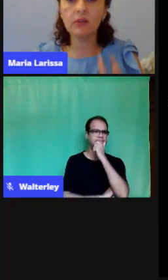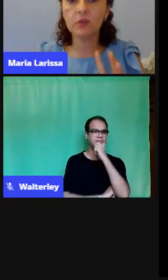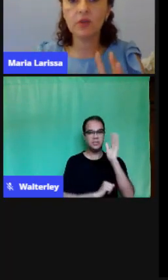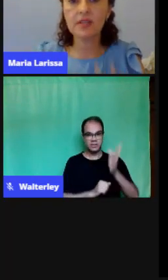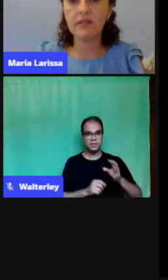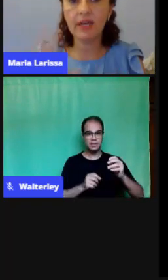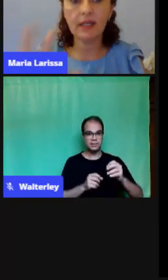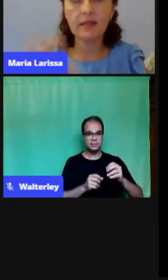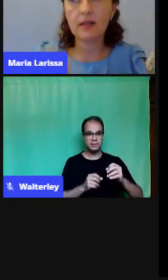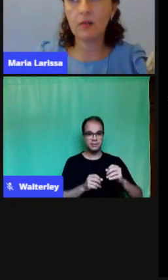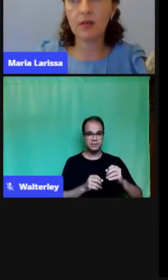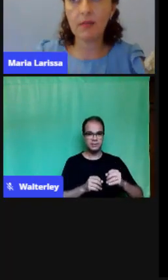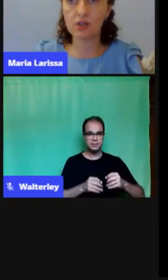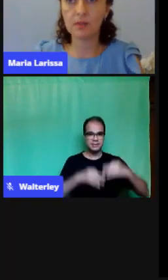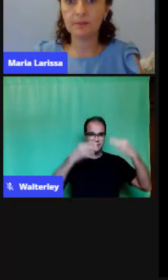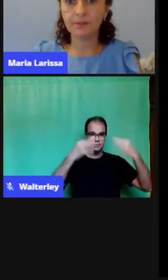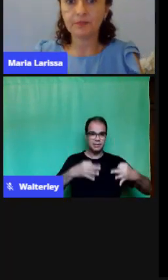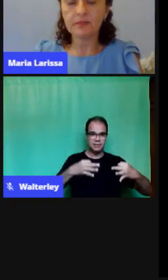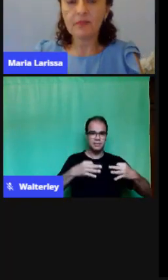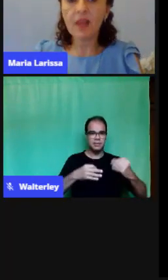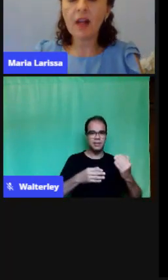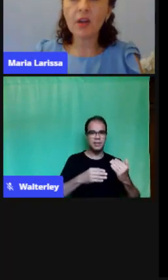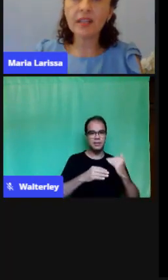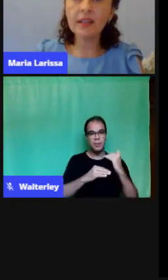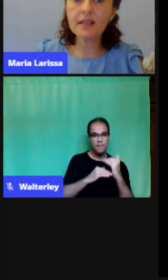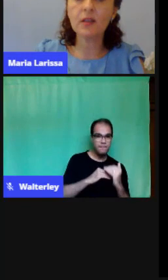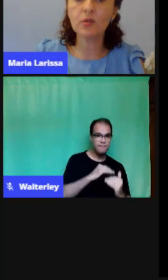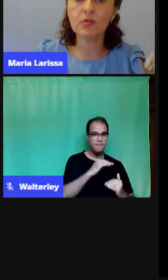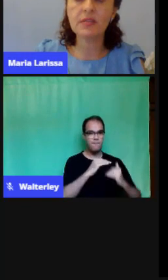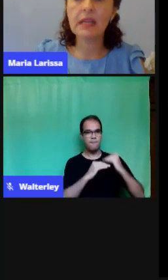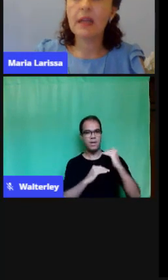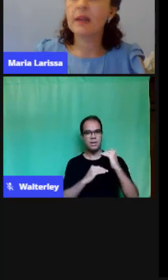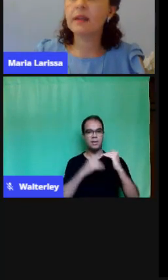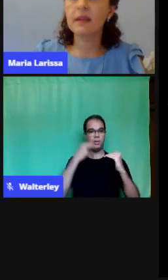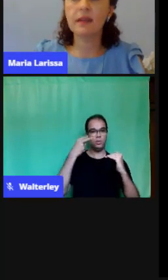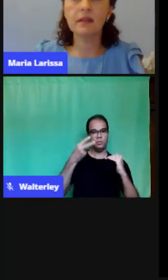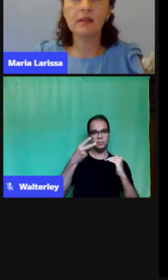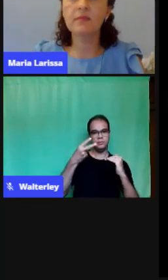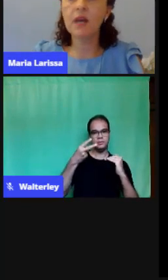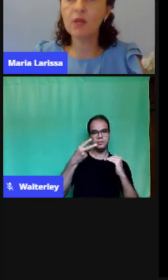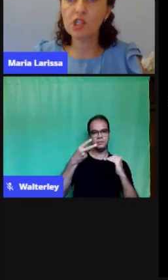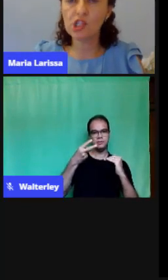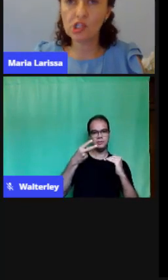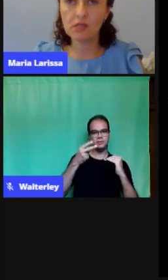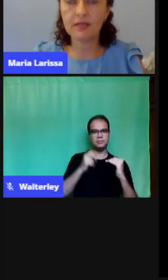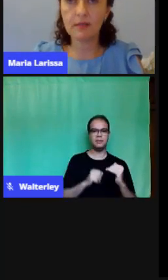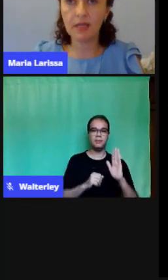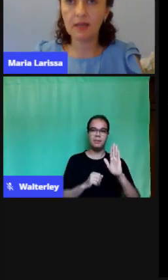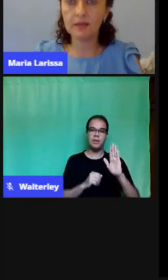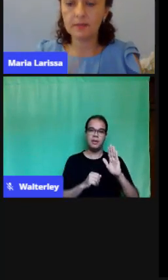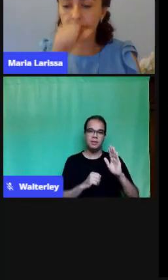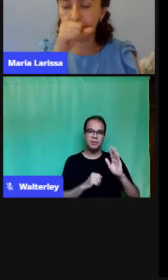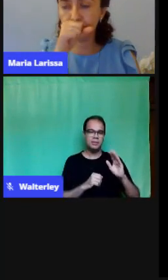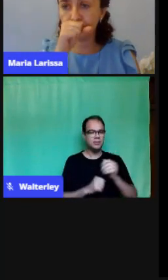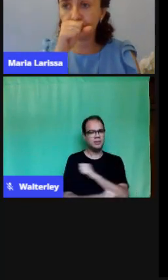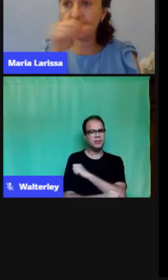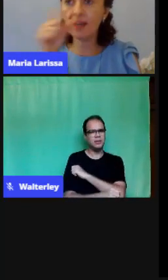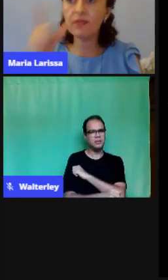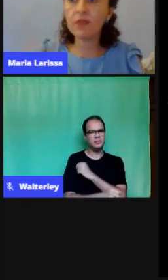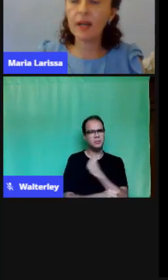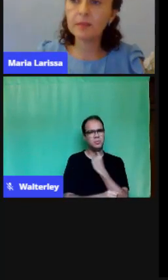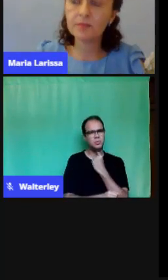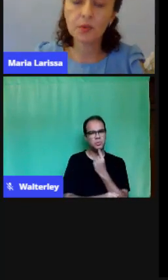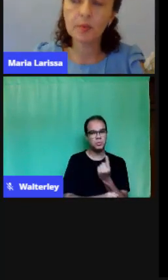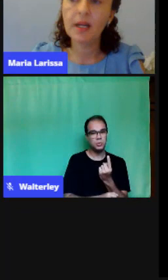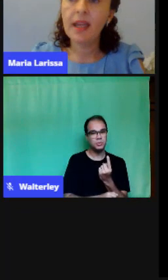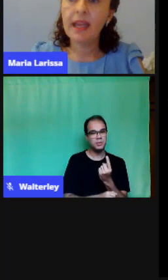Então, lá no nível 2, ele vai analisar uma imagem. Agora, aqueles alunos que não atingiram essa meta,